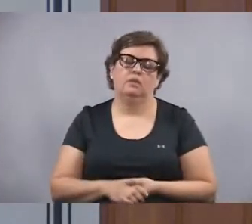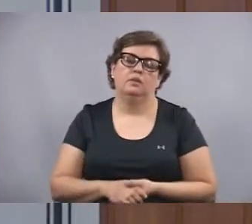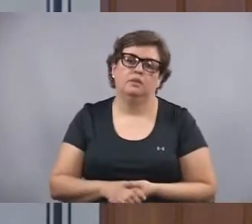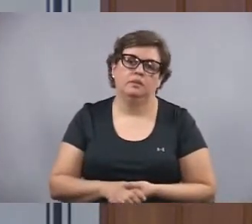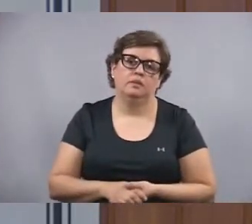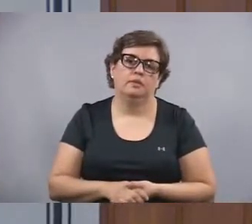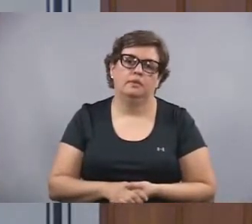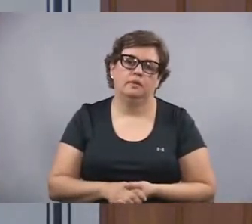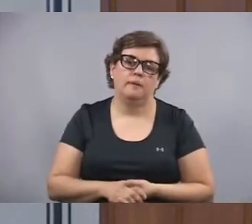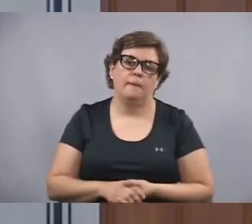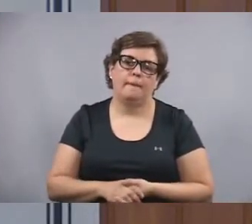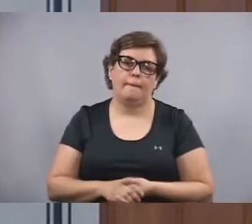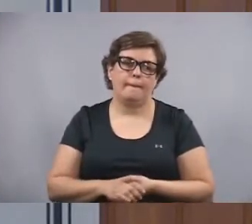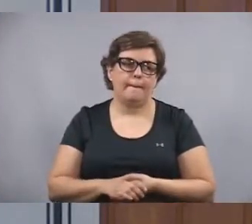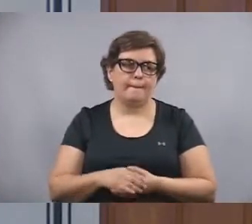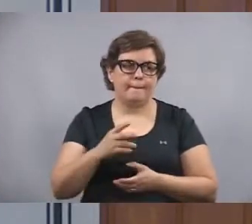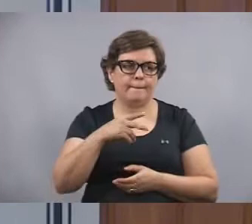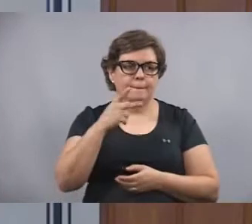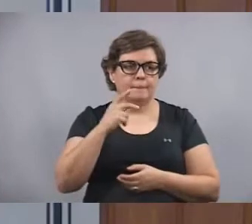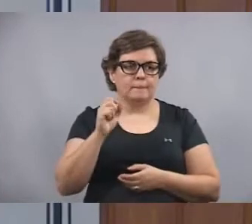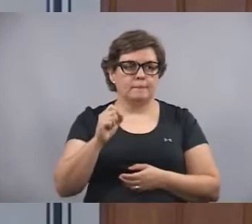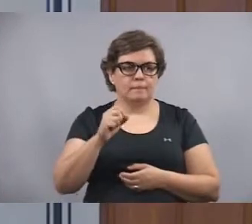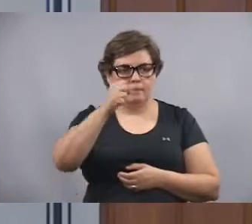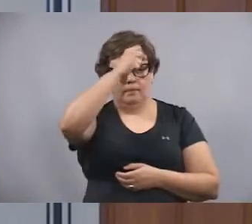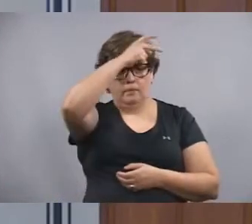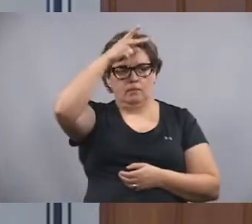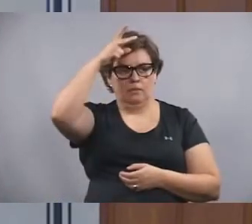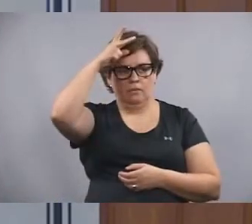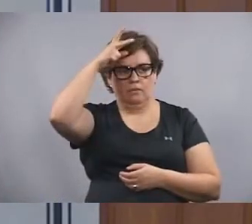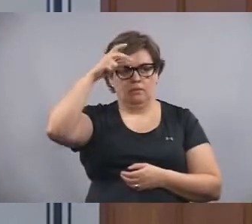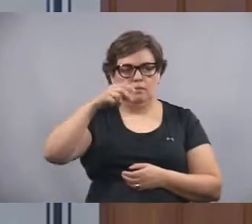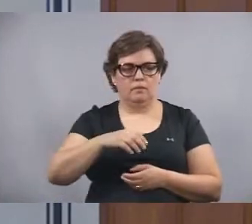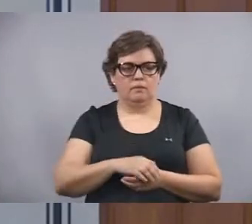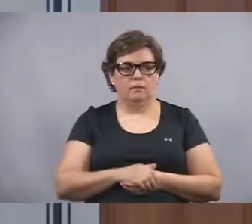presidente, dizer que o prefeito Daniel